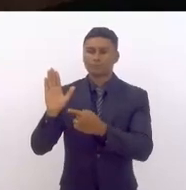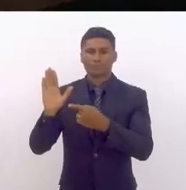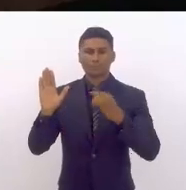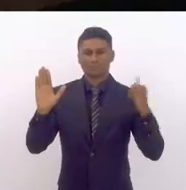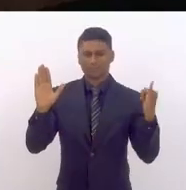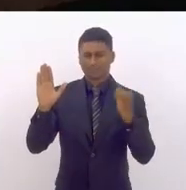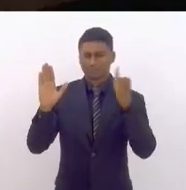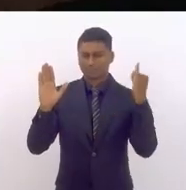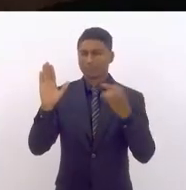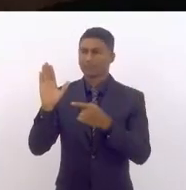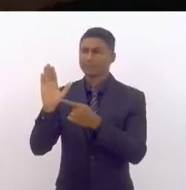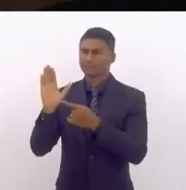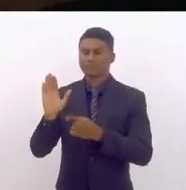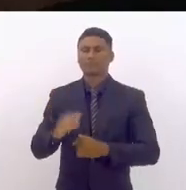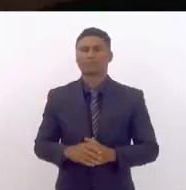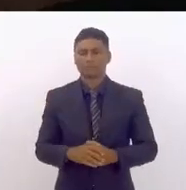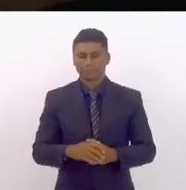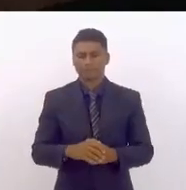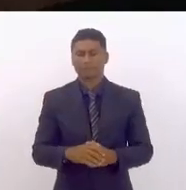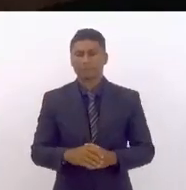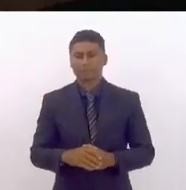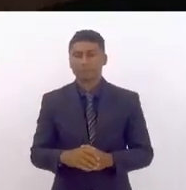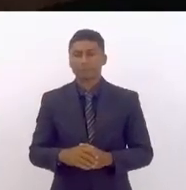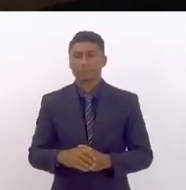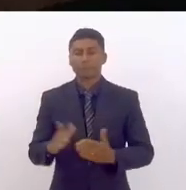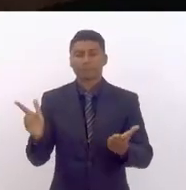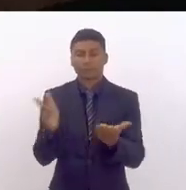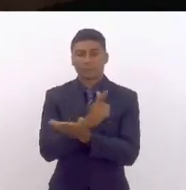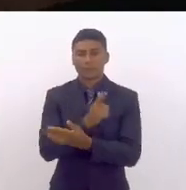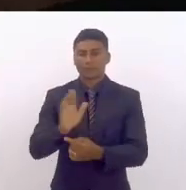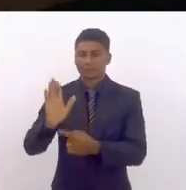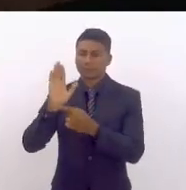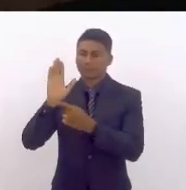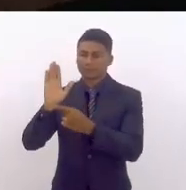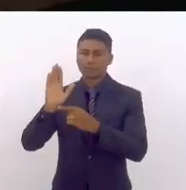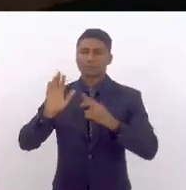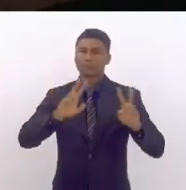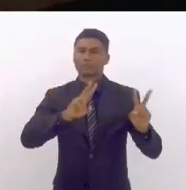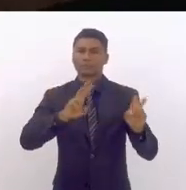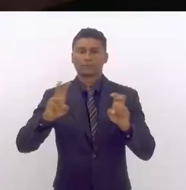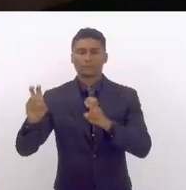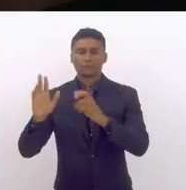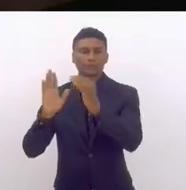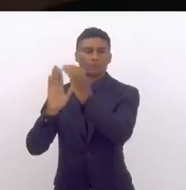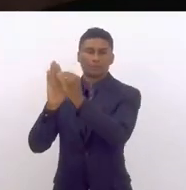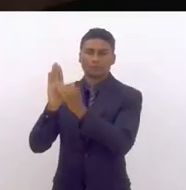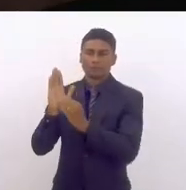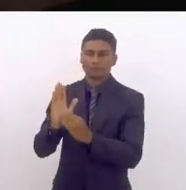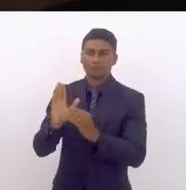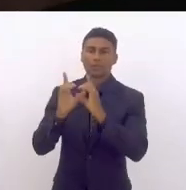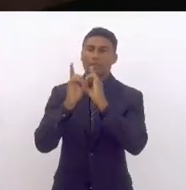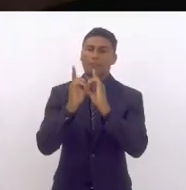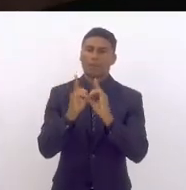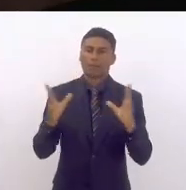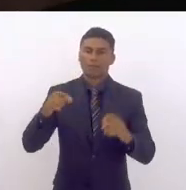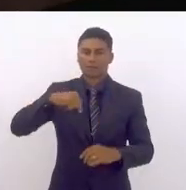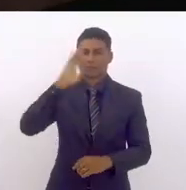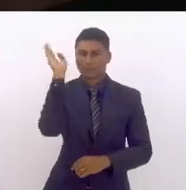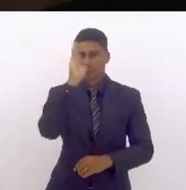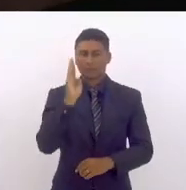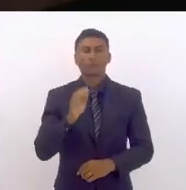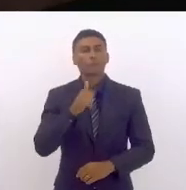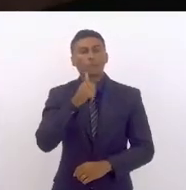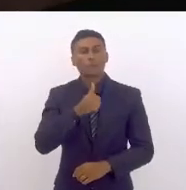um livro que traz elementos centrais sobre a democracia brasileira, que é o livro da